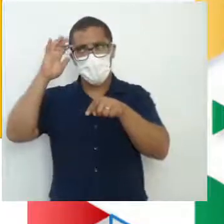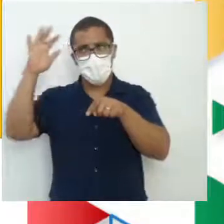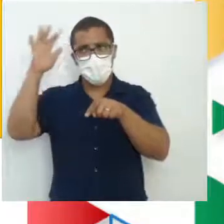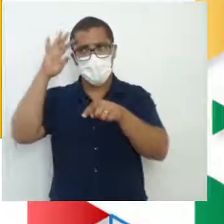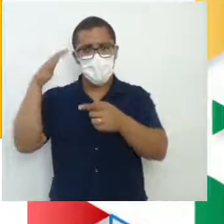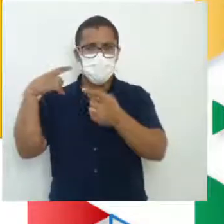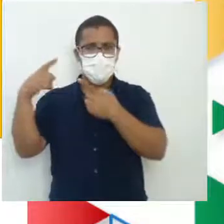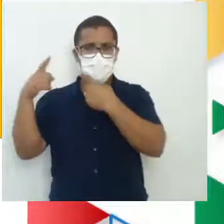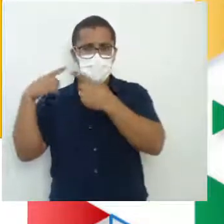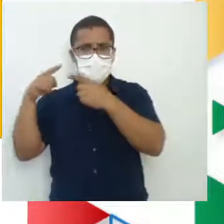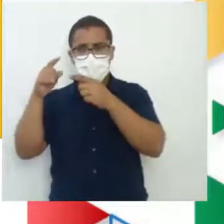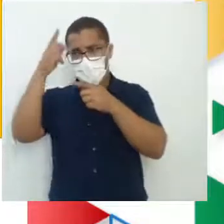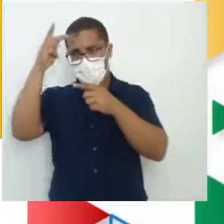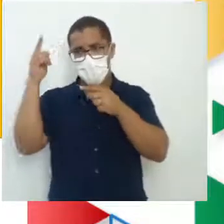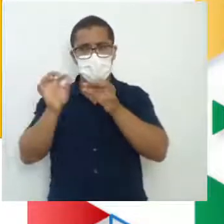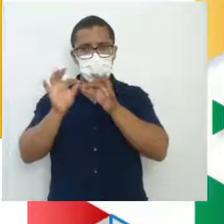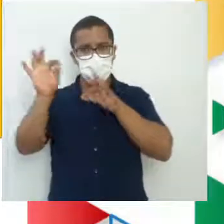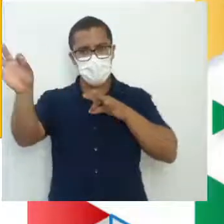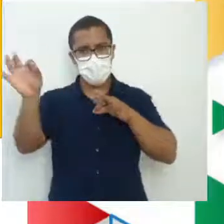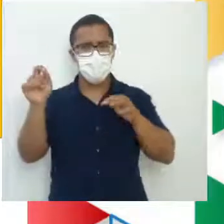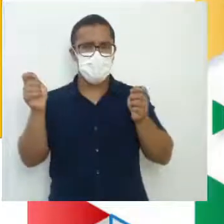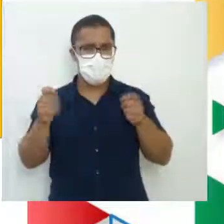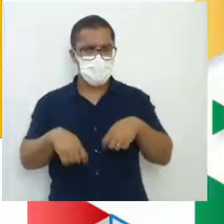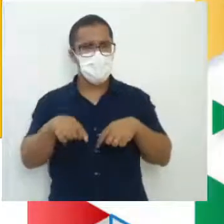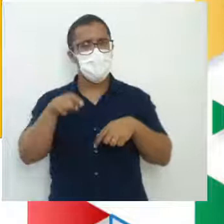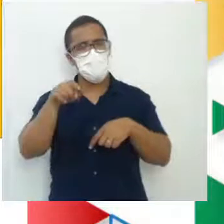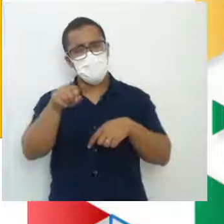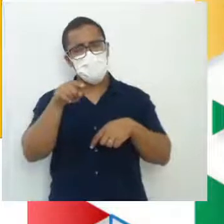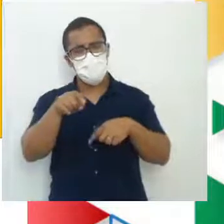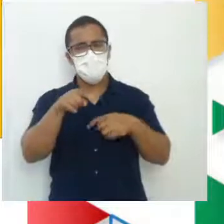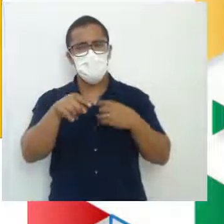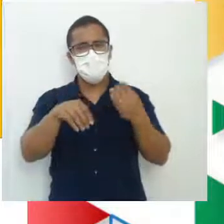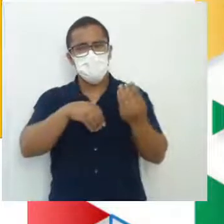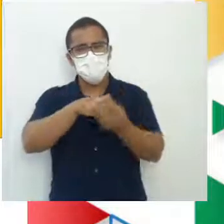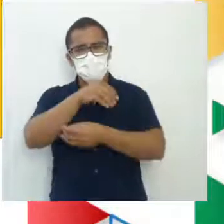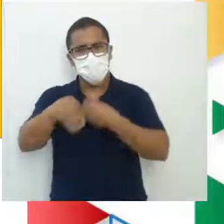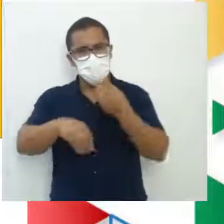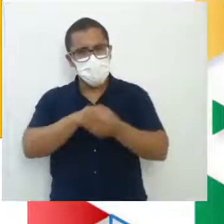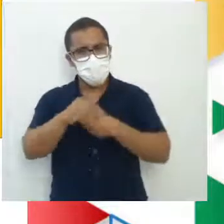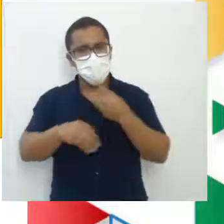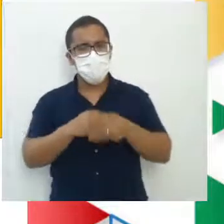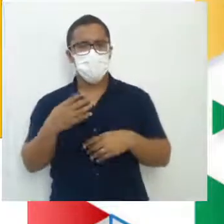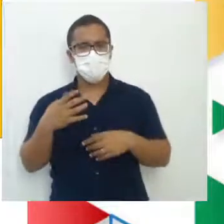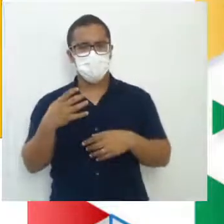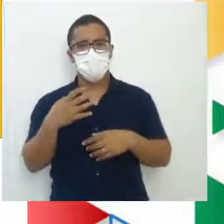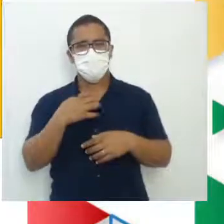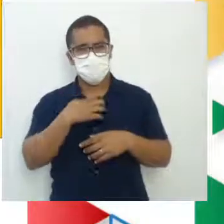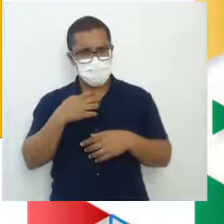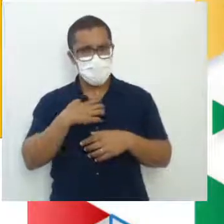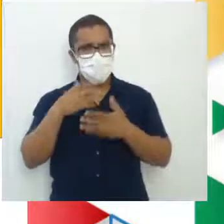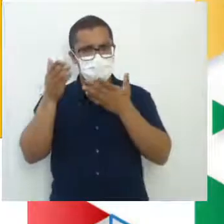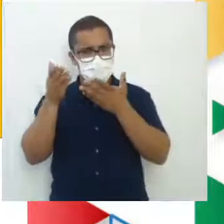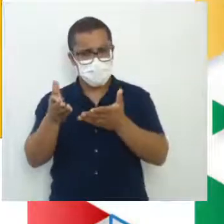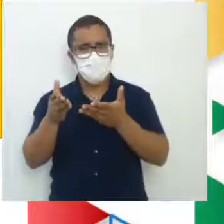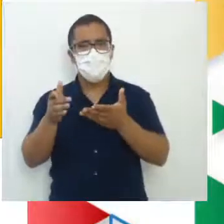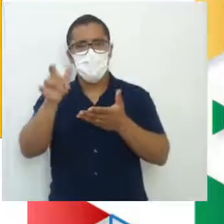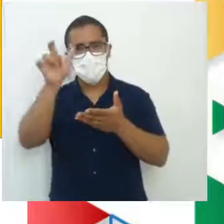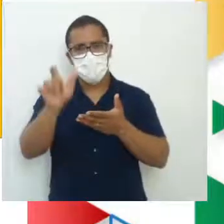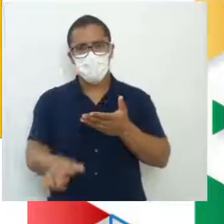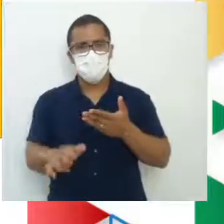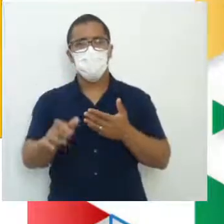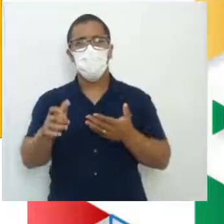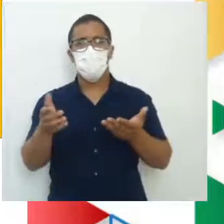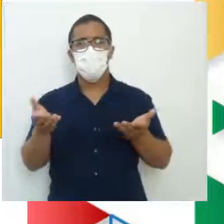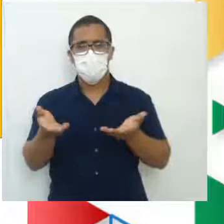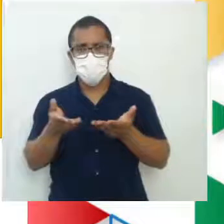espiritualidade, clarividência da tia Neiva. Então tudo isso chama a atenção nessa personalidade de